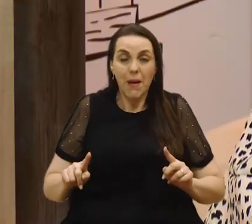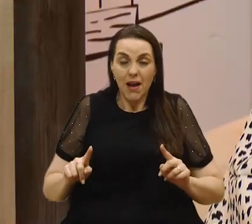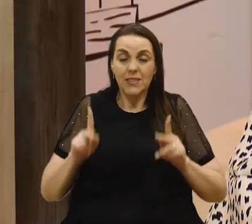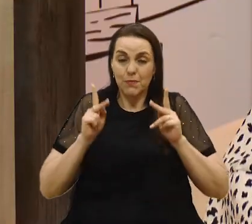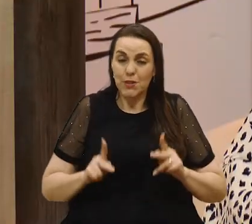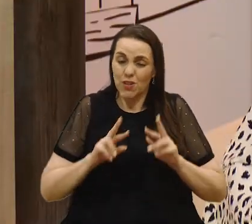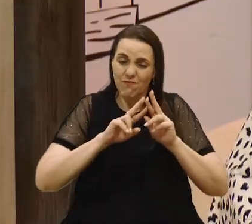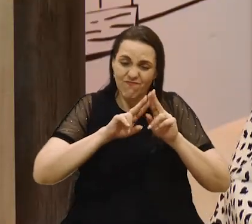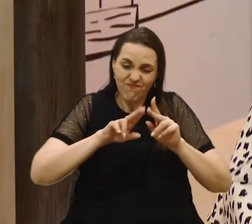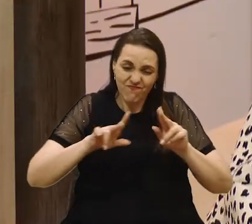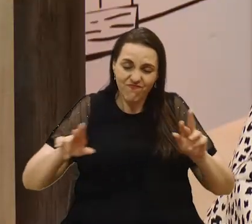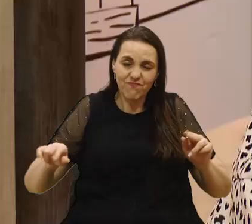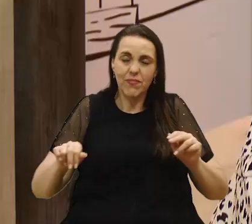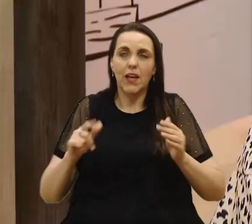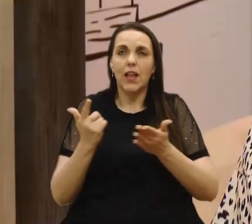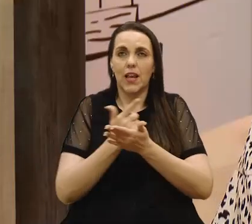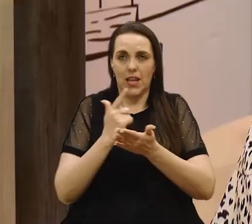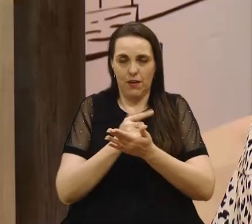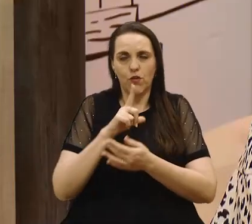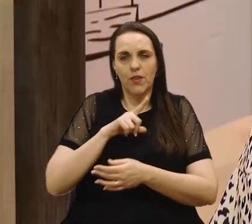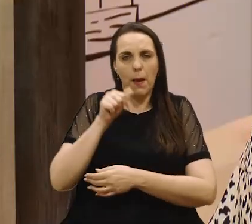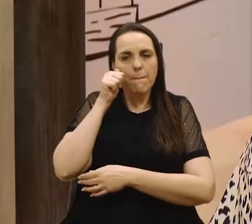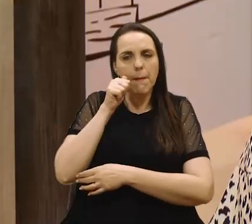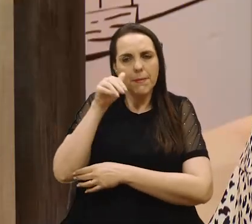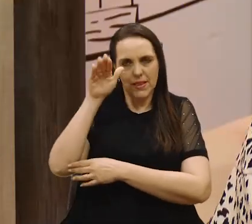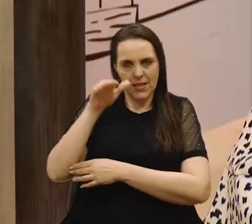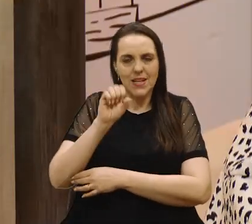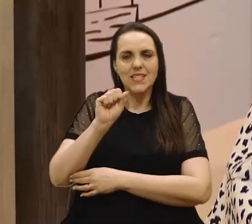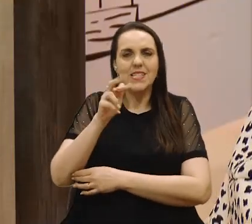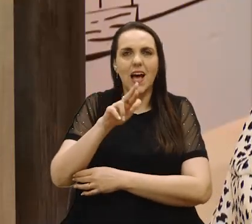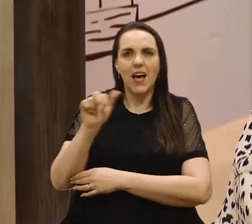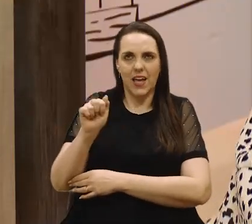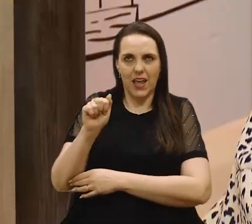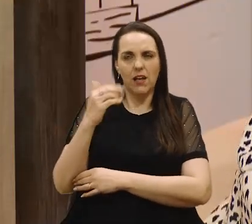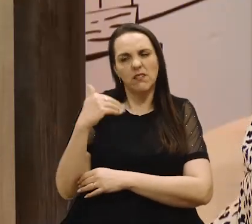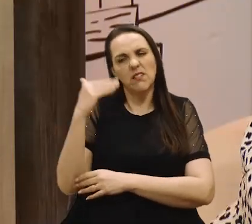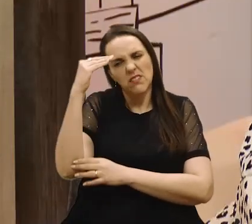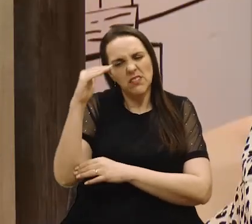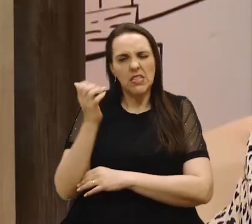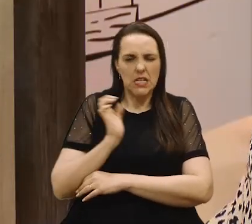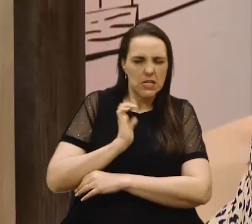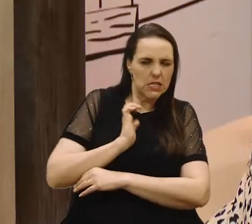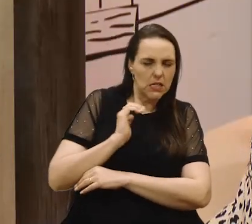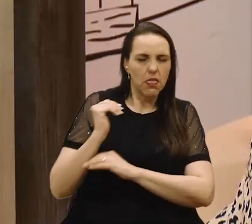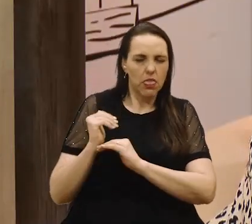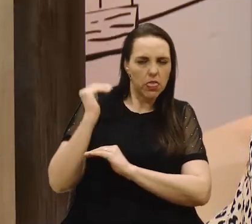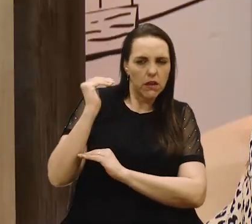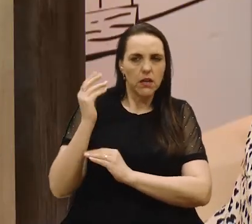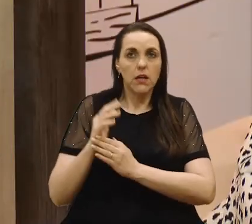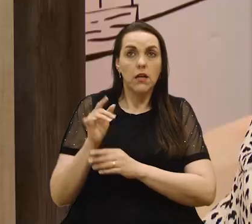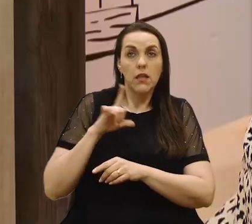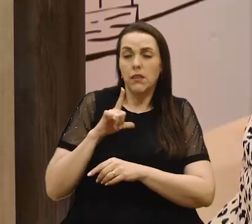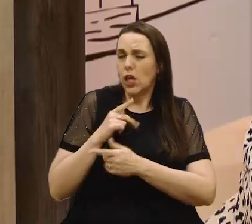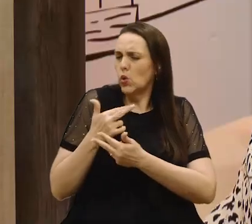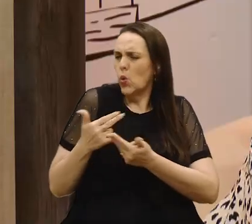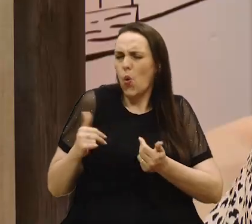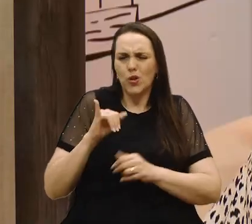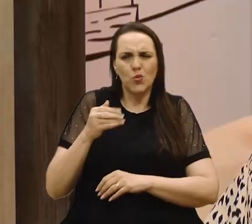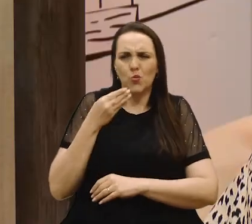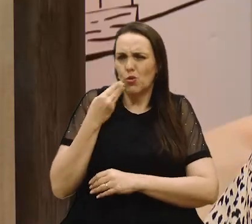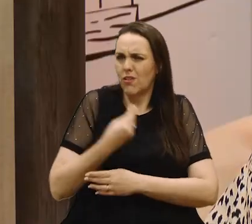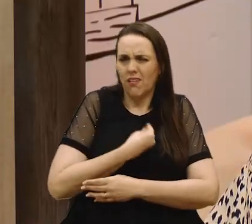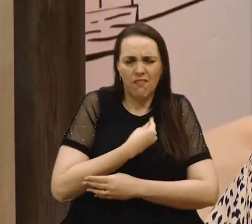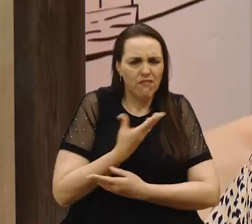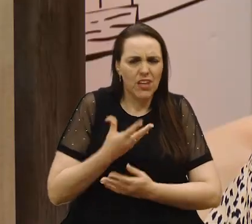diversas. Então, no próprio livro, nós temos a Sara, uma menina de classe média alta, classe alta, enfim, né, de elite, que ela teria todas